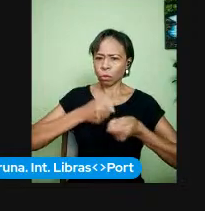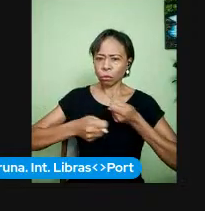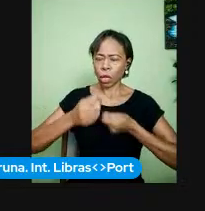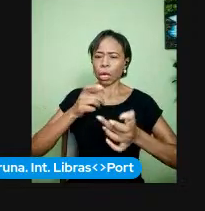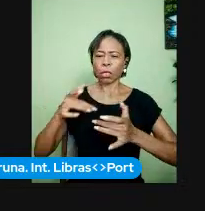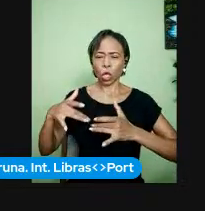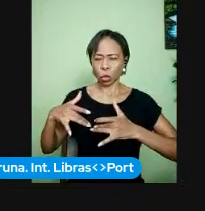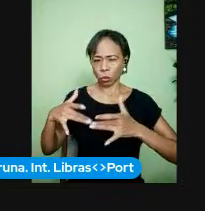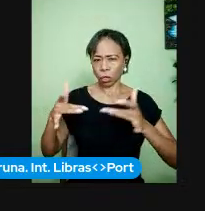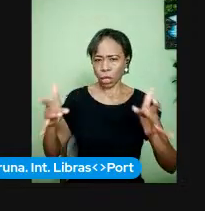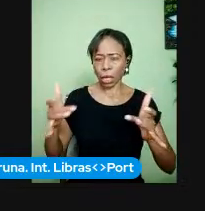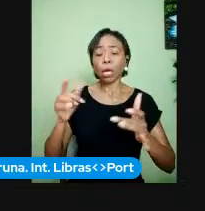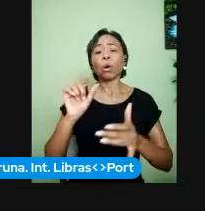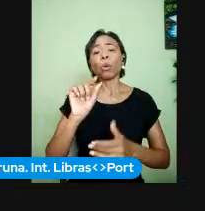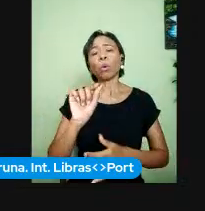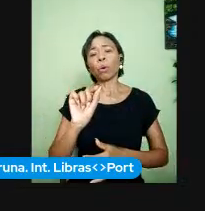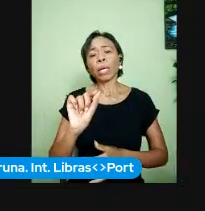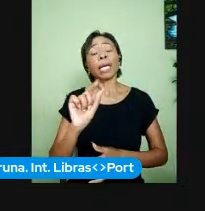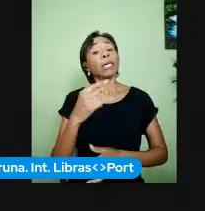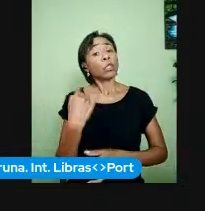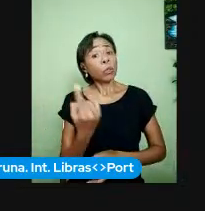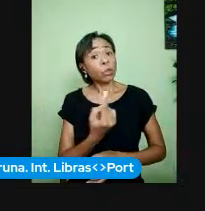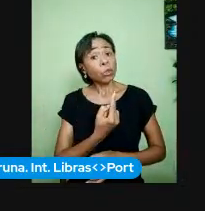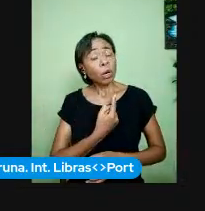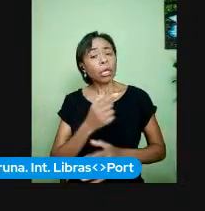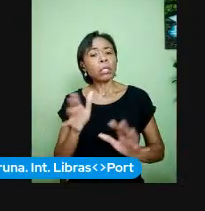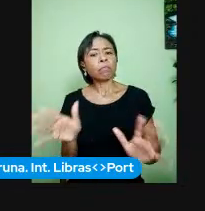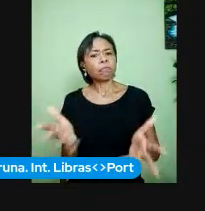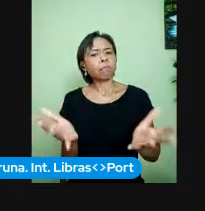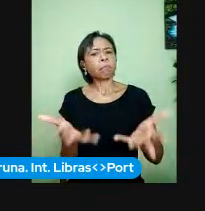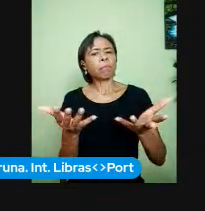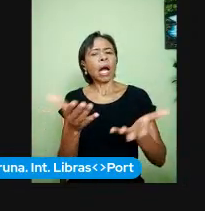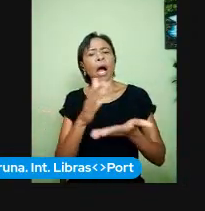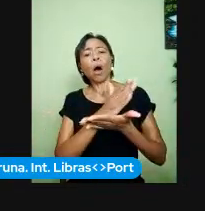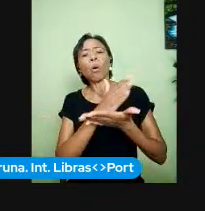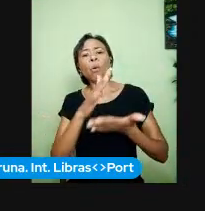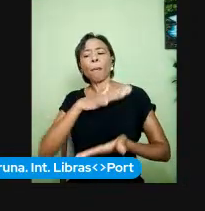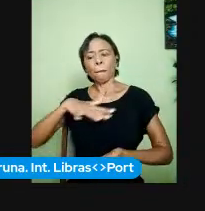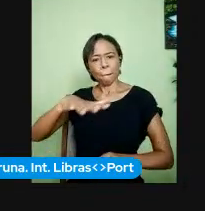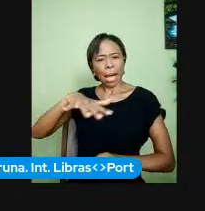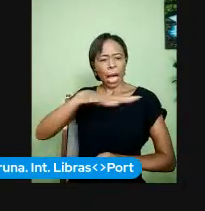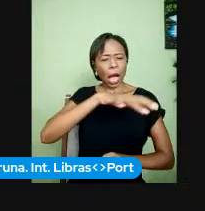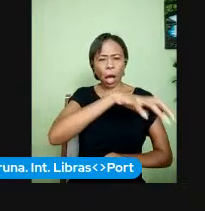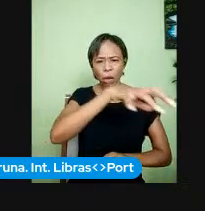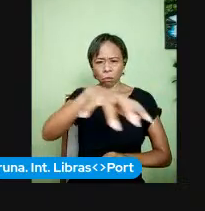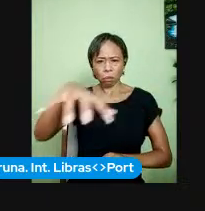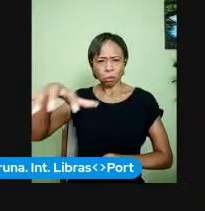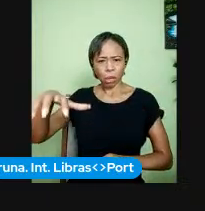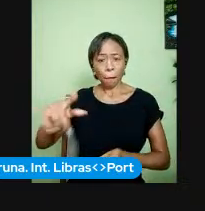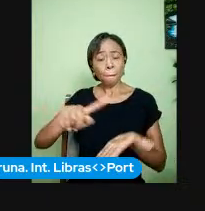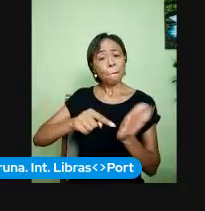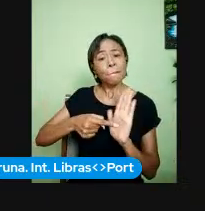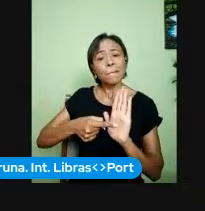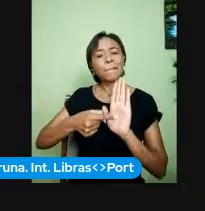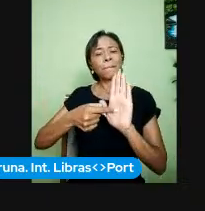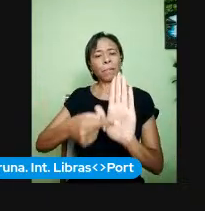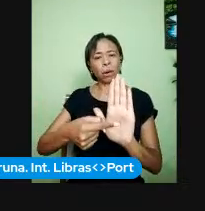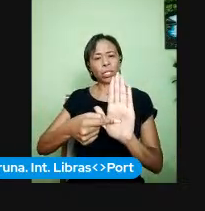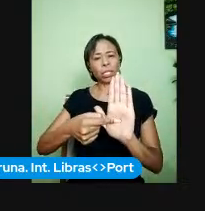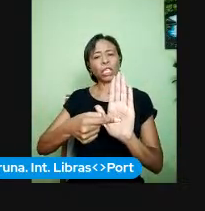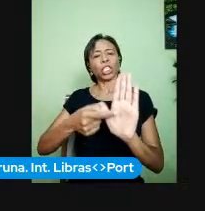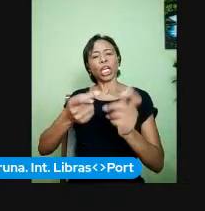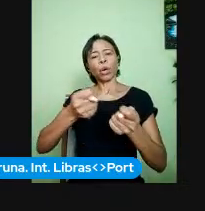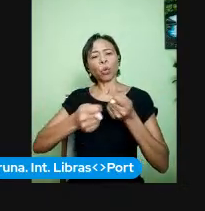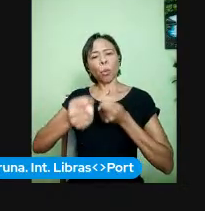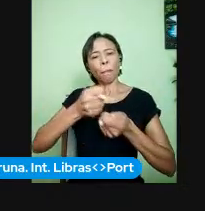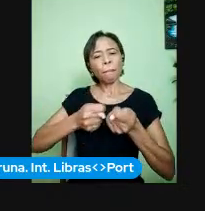gente faz umas ações em alguns bairros que chama Amostra da Economia Solidária. A gente faz algumas